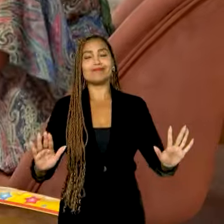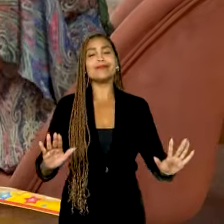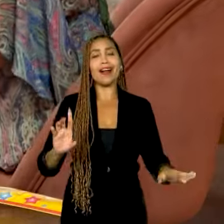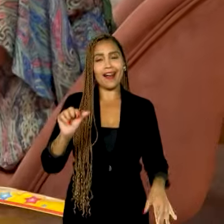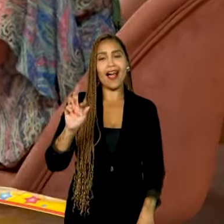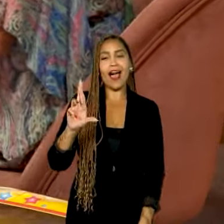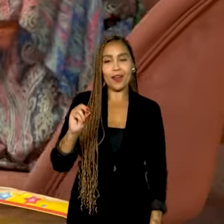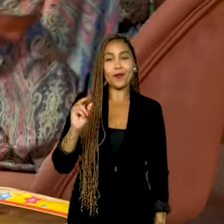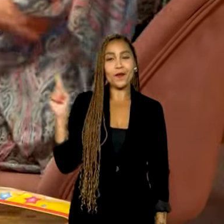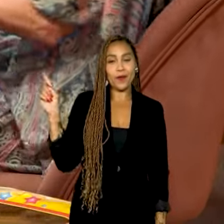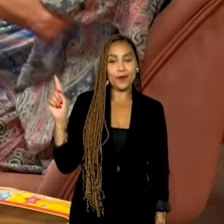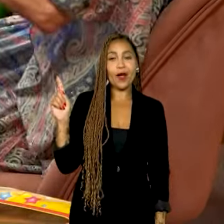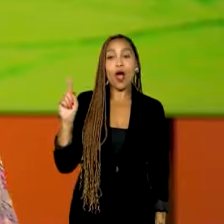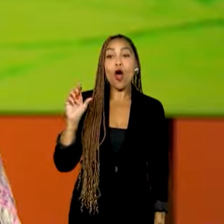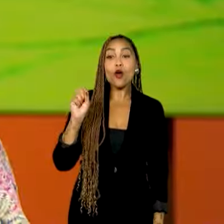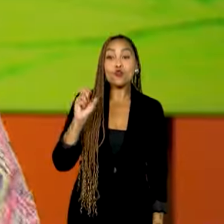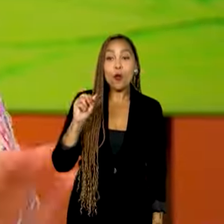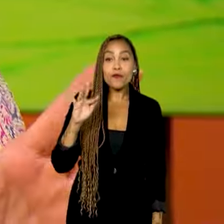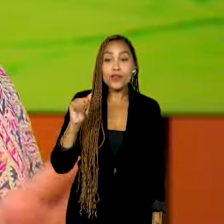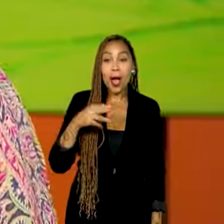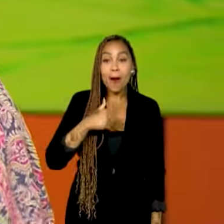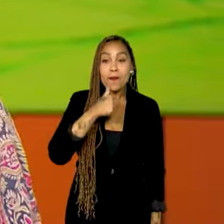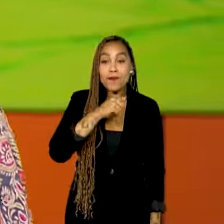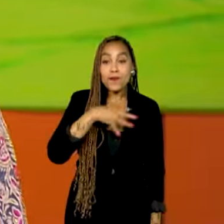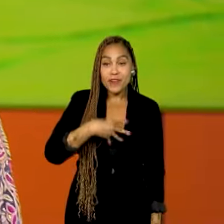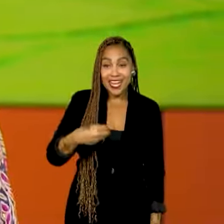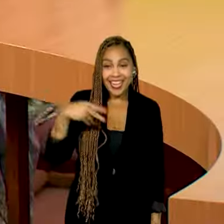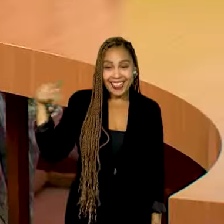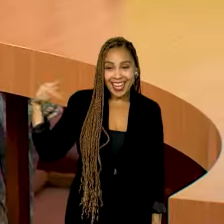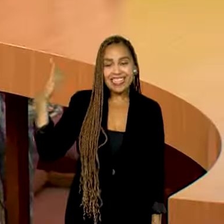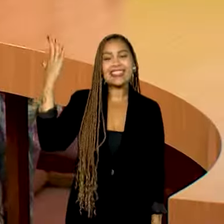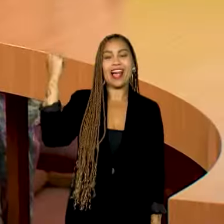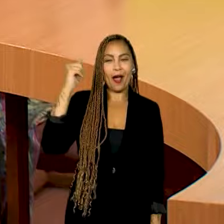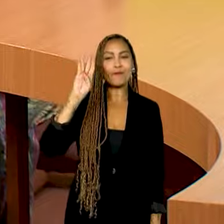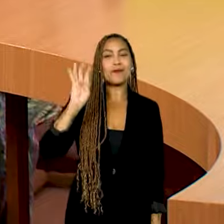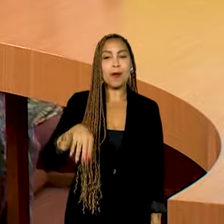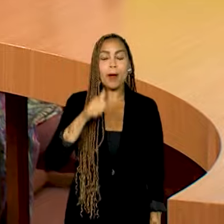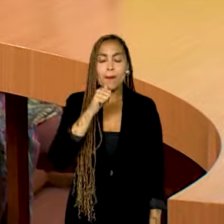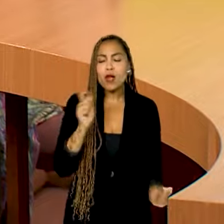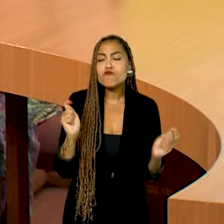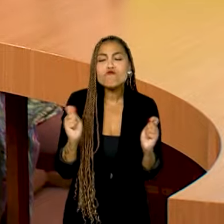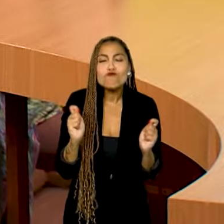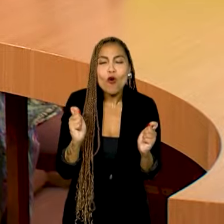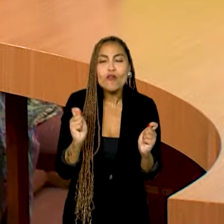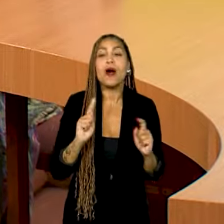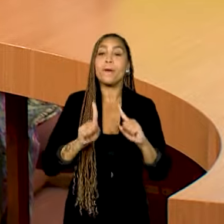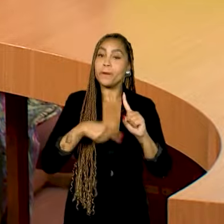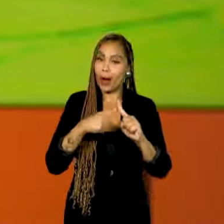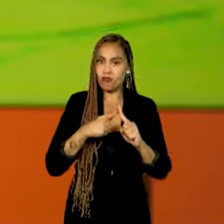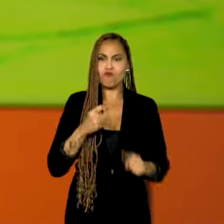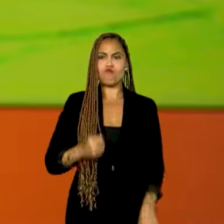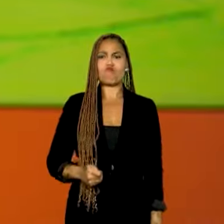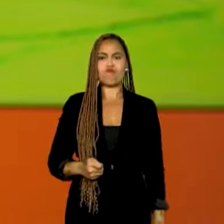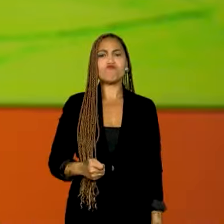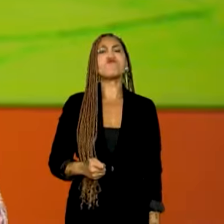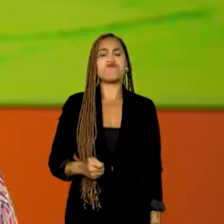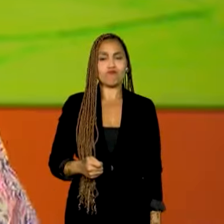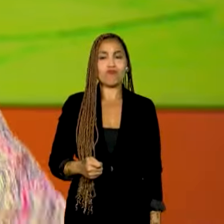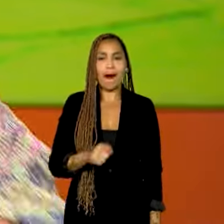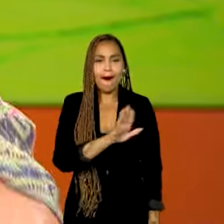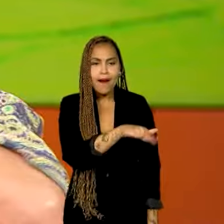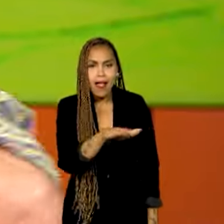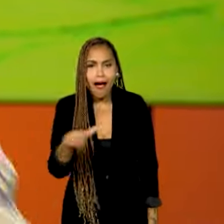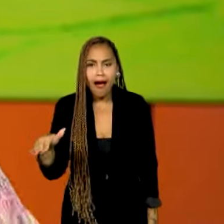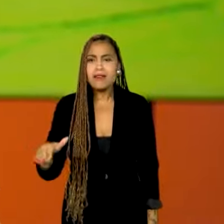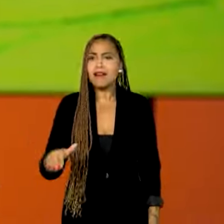bem. Mamãe é fofa, mas a mamãe também, ó. Mas é a função da mãe, claro. Eu sou firme com as crianças.